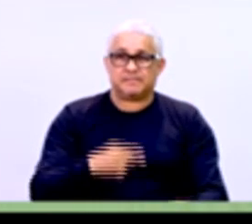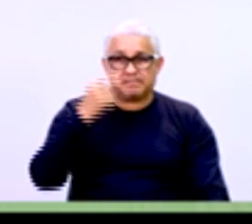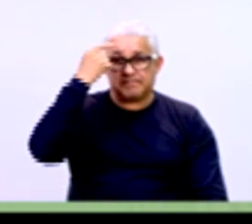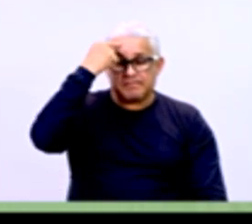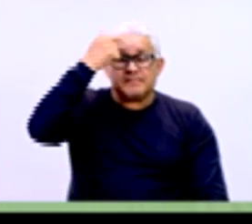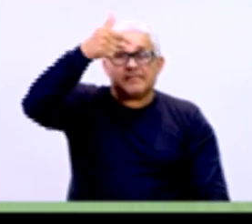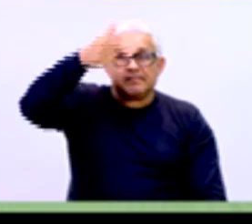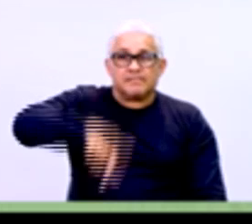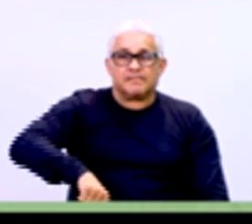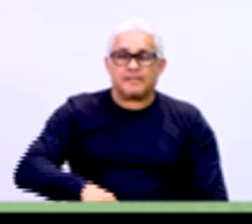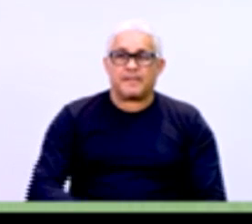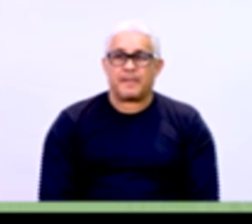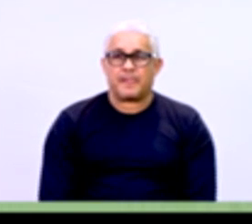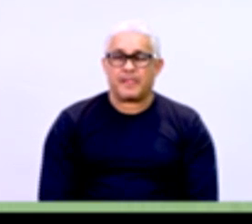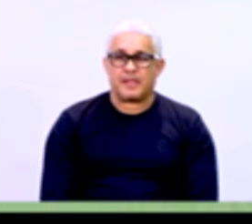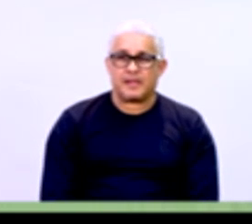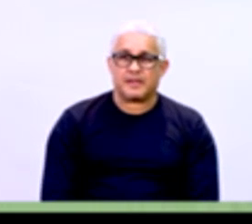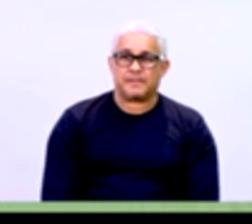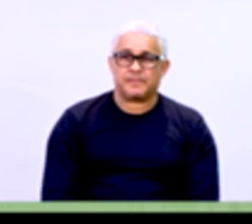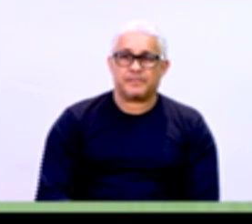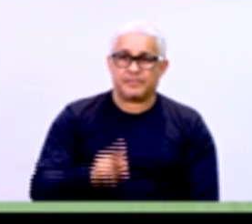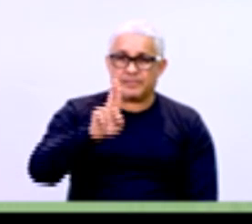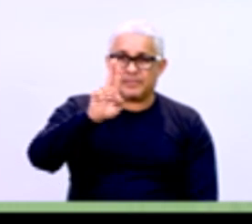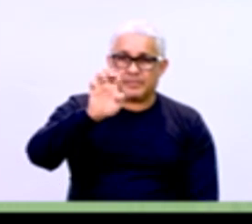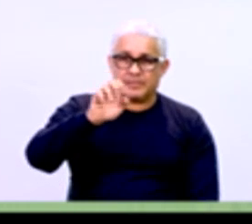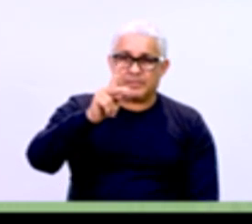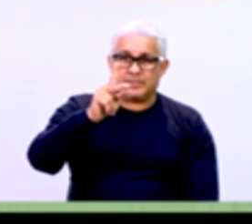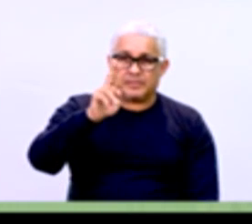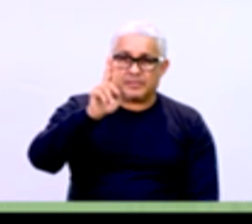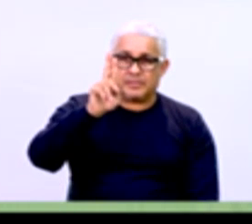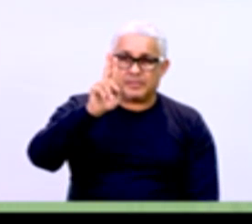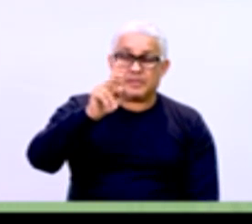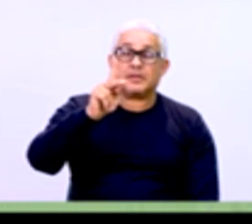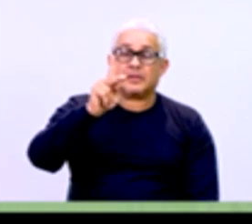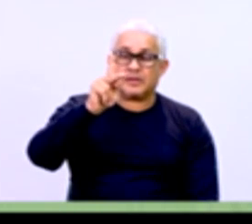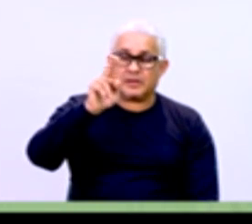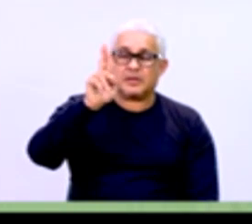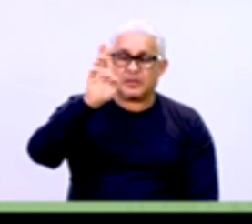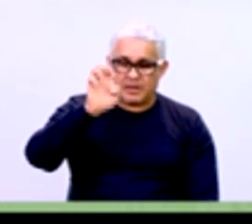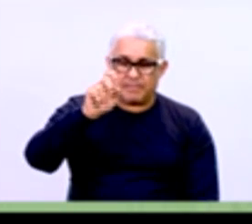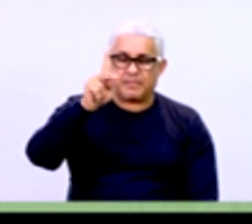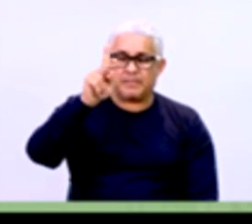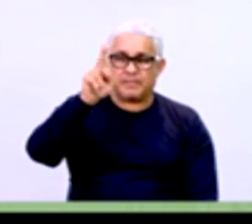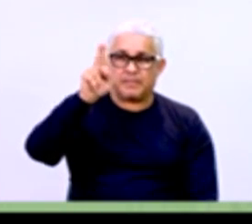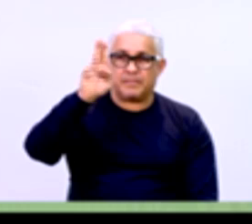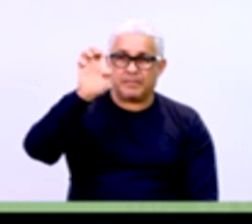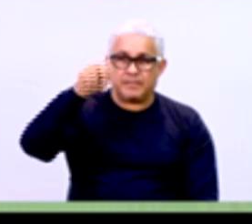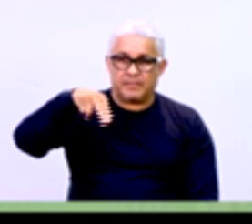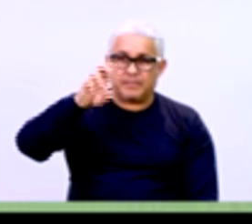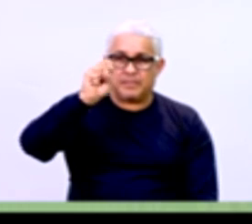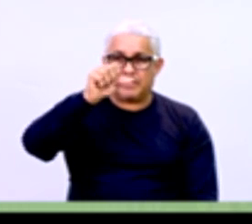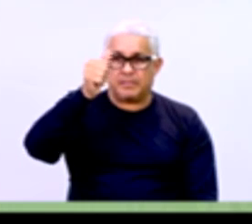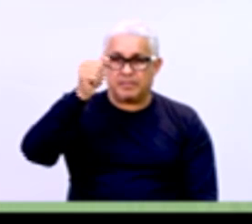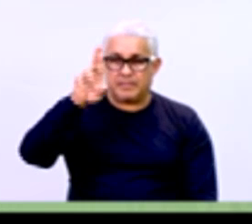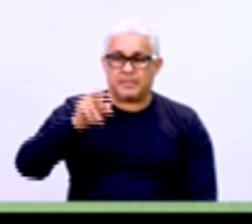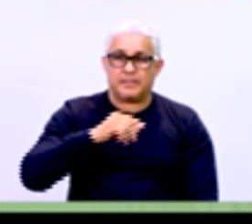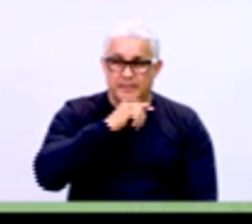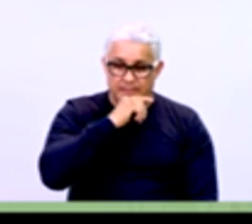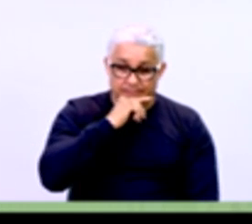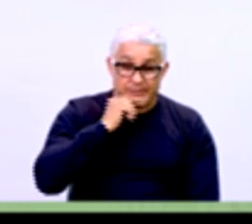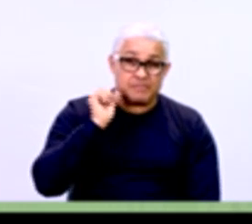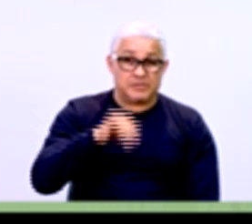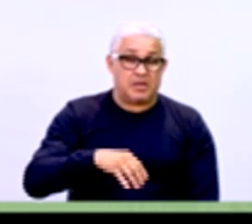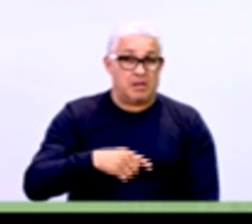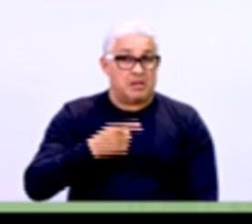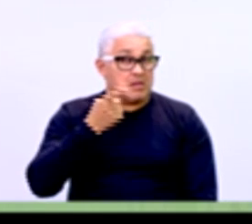repensar, né? Repensar a prática. Atualmente, se você for observar, muitas